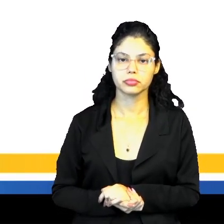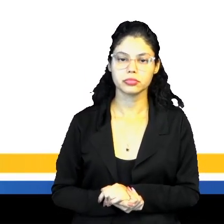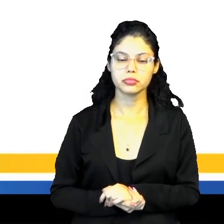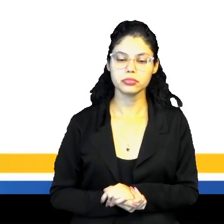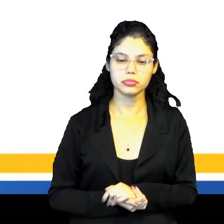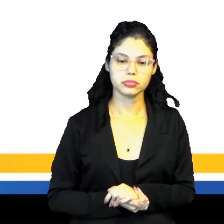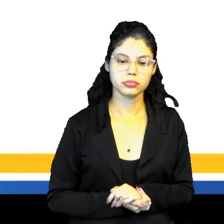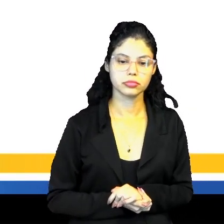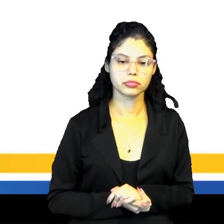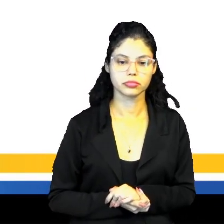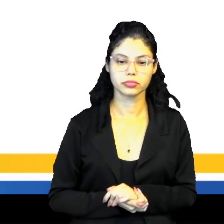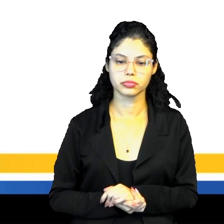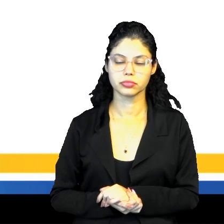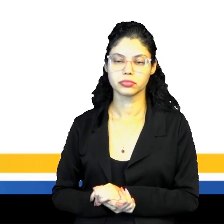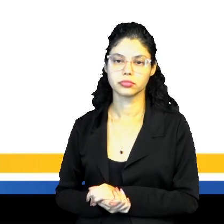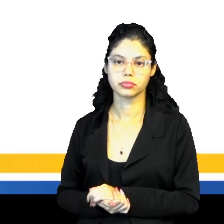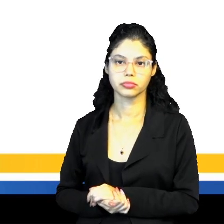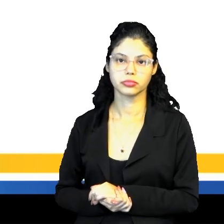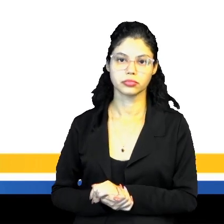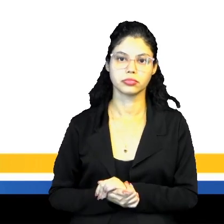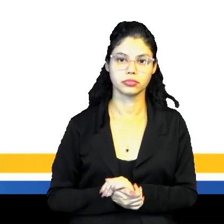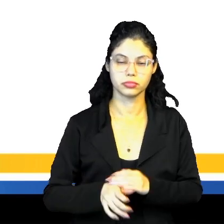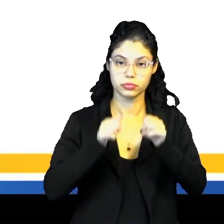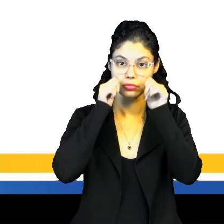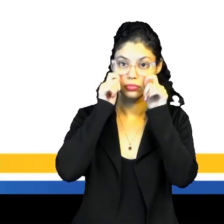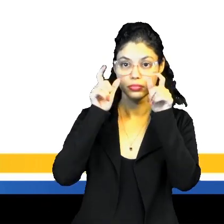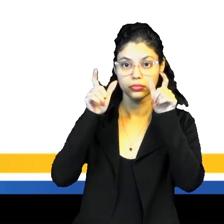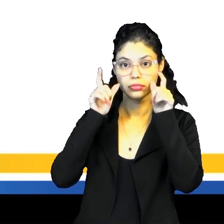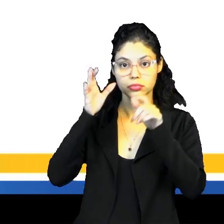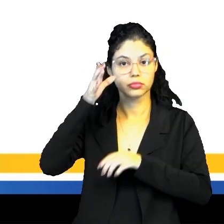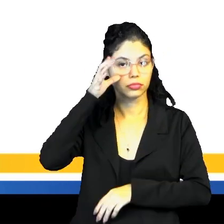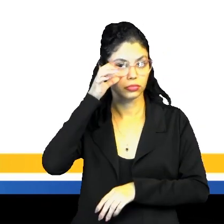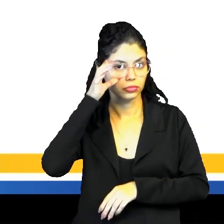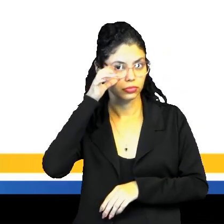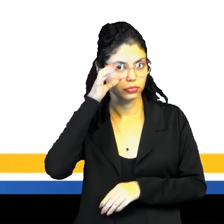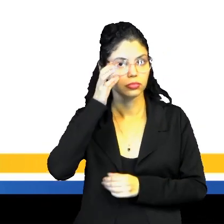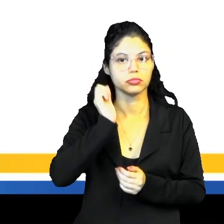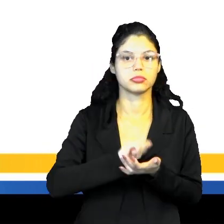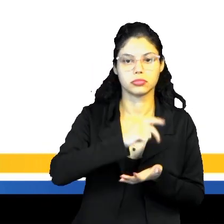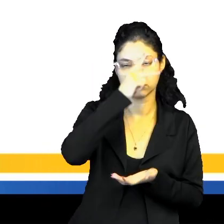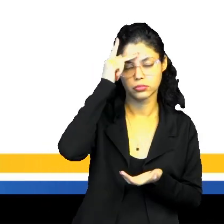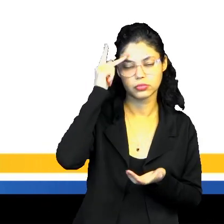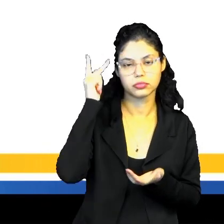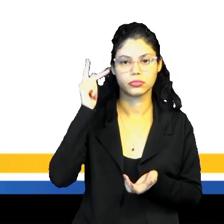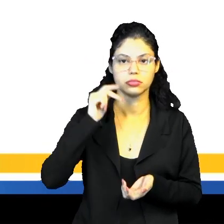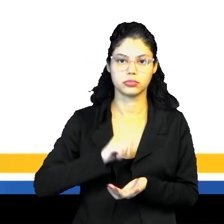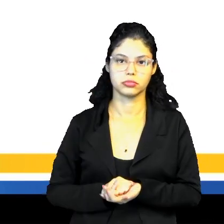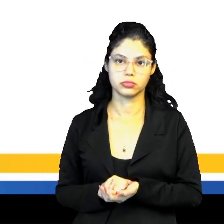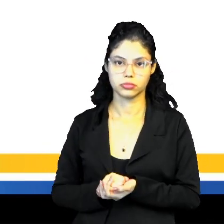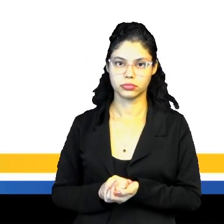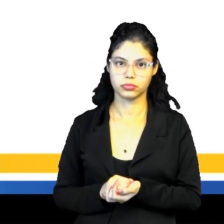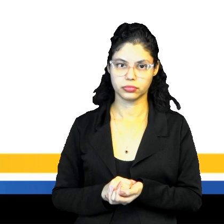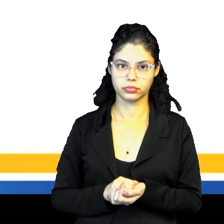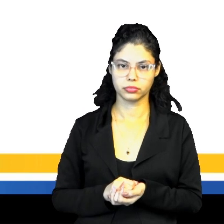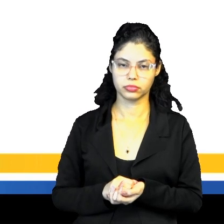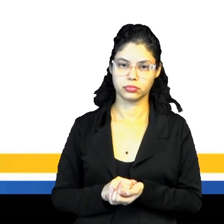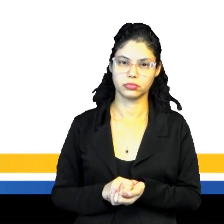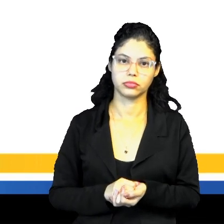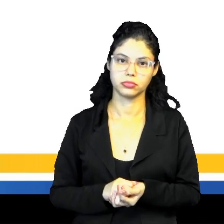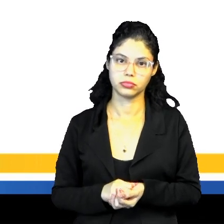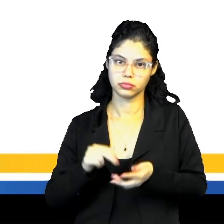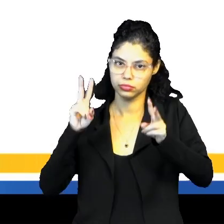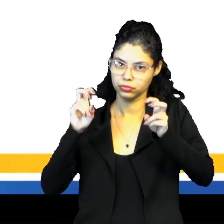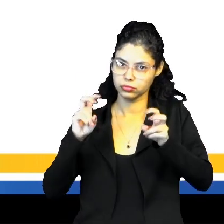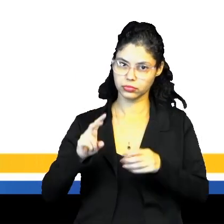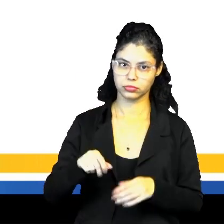atenção da maioria das pessoas, ou seja, eles despertam, a curiosidade e chamam a atenção da maioria das pessoas. Estes